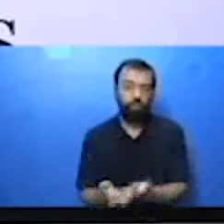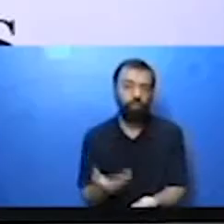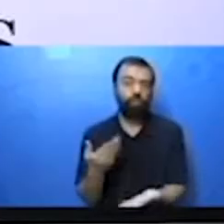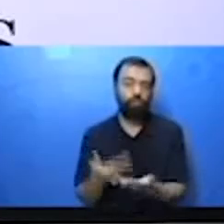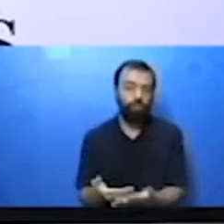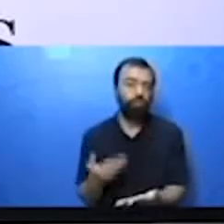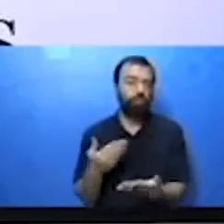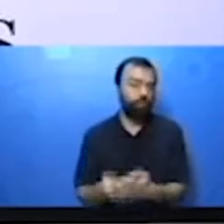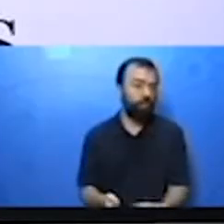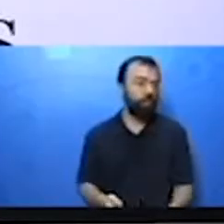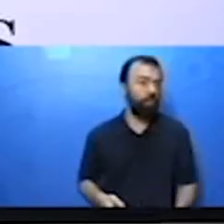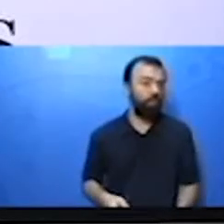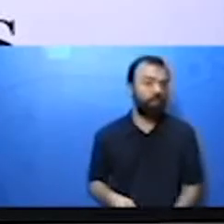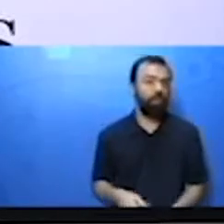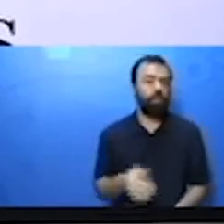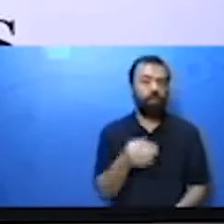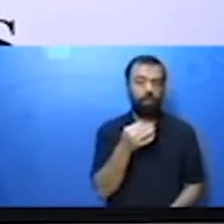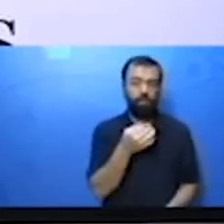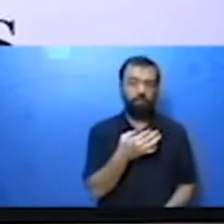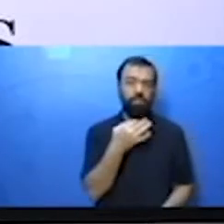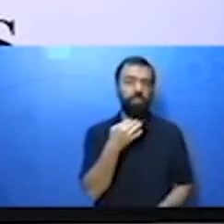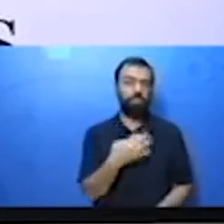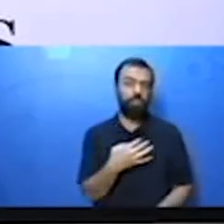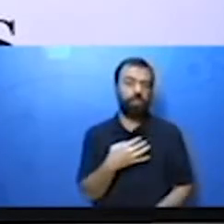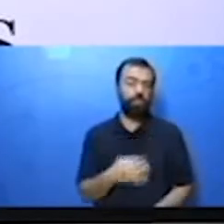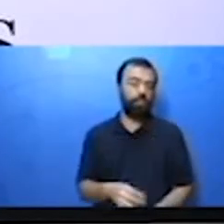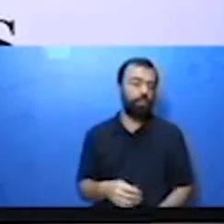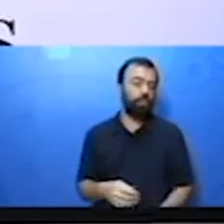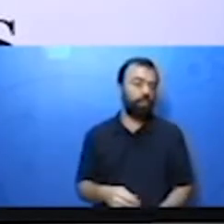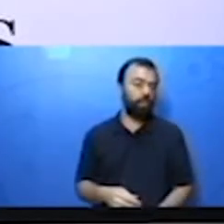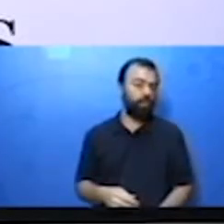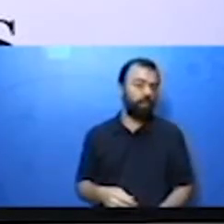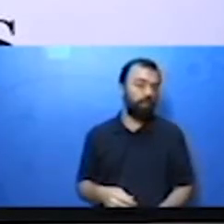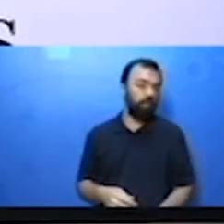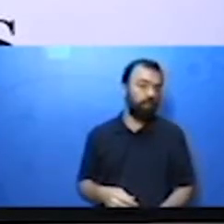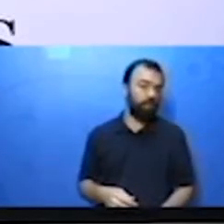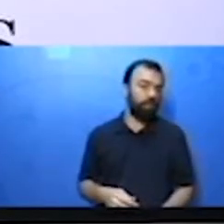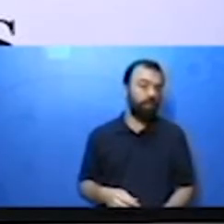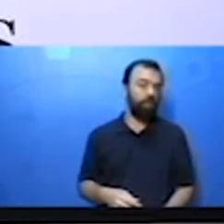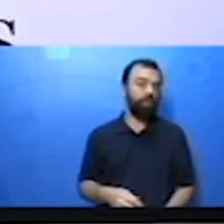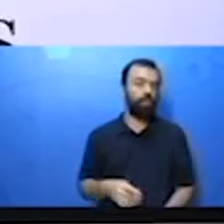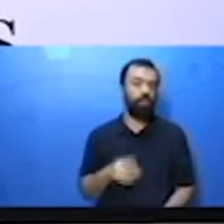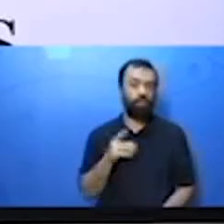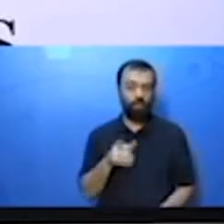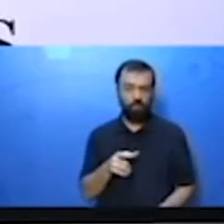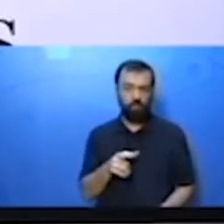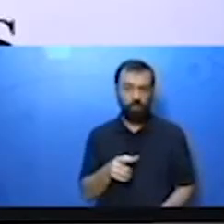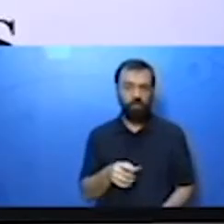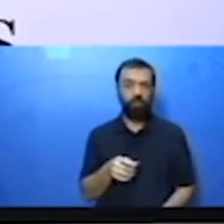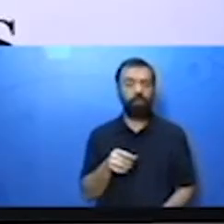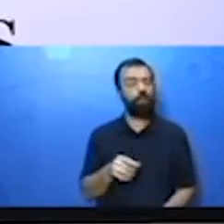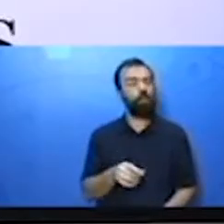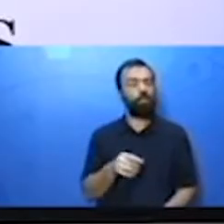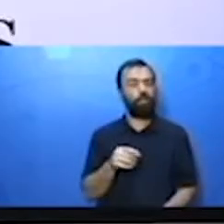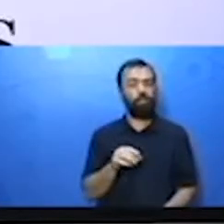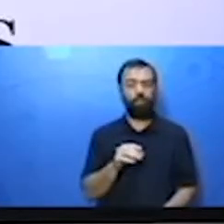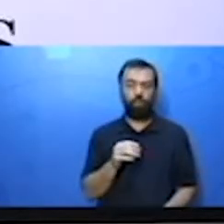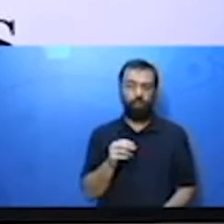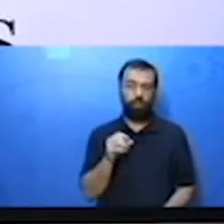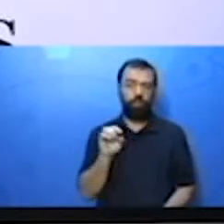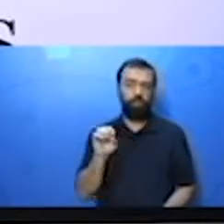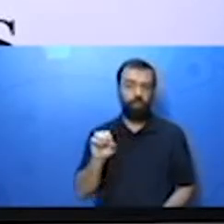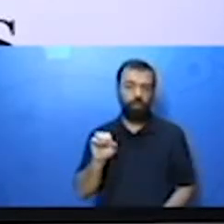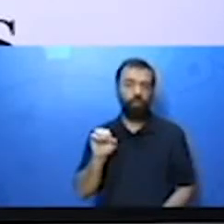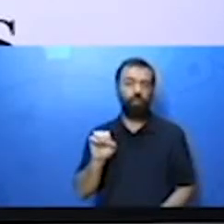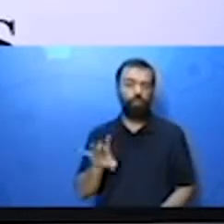qualquer medicação usada no tratamento ou prevenção da doença só deverá ser quando prescrito pelo médico.